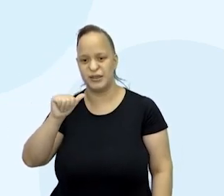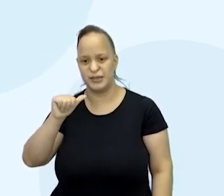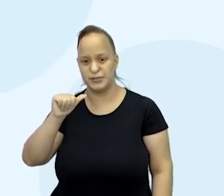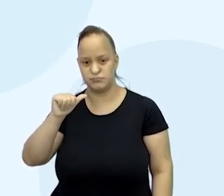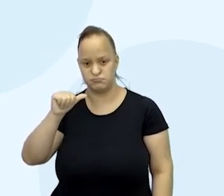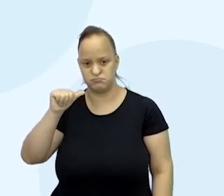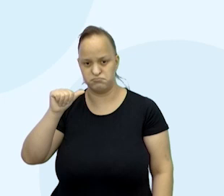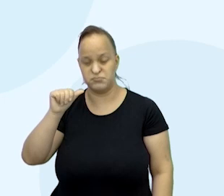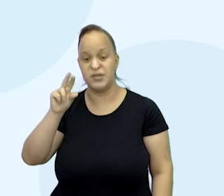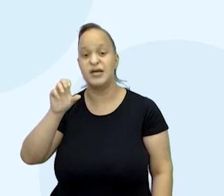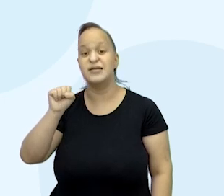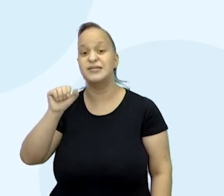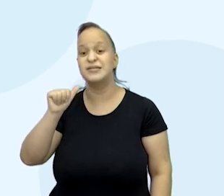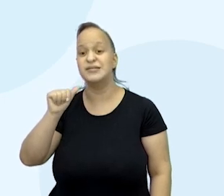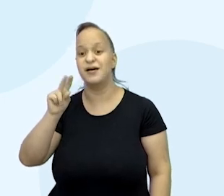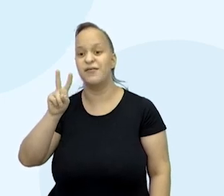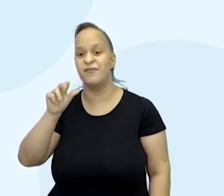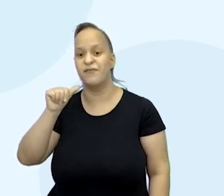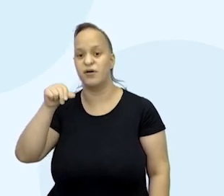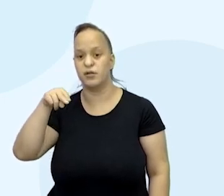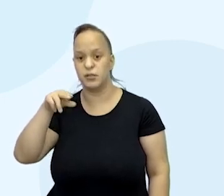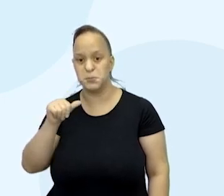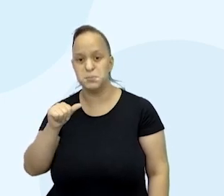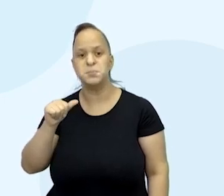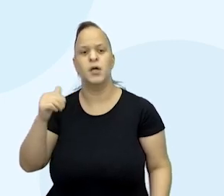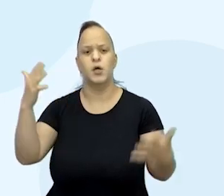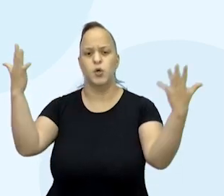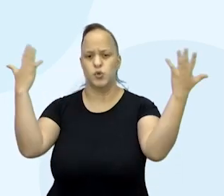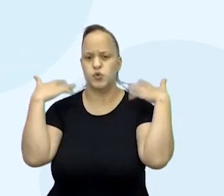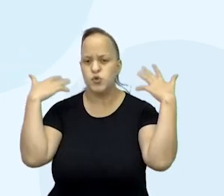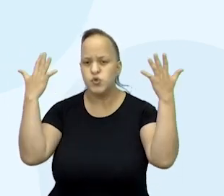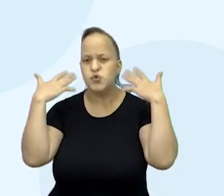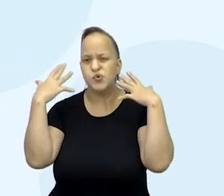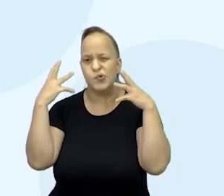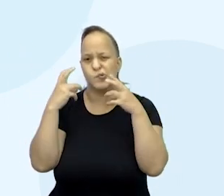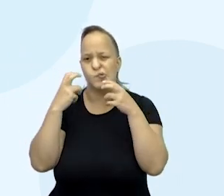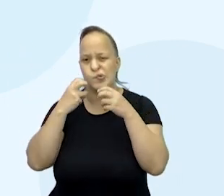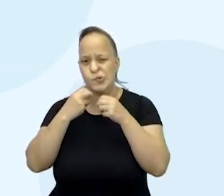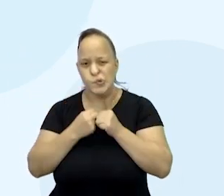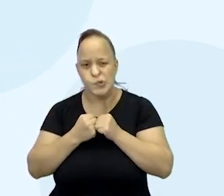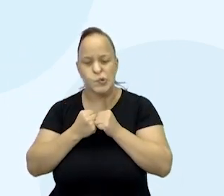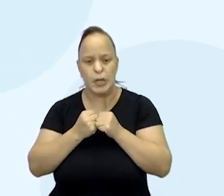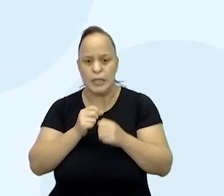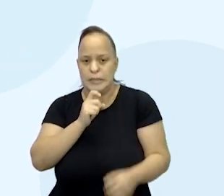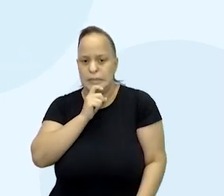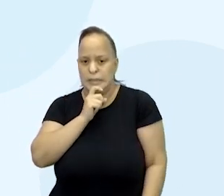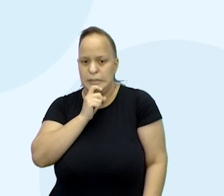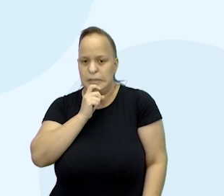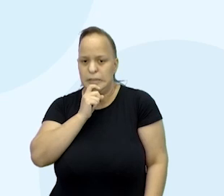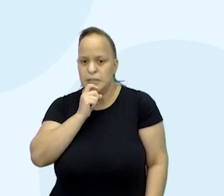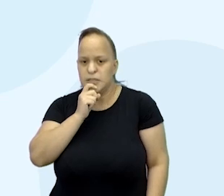períodos predominantemente secos e quentes no inverno e quentes e úmidos no